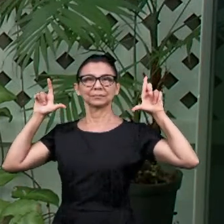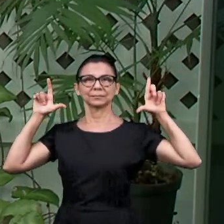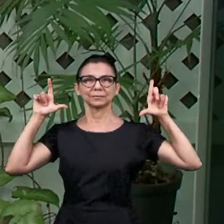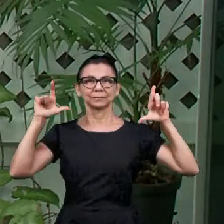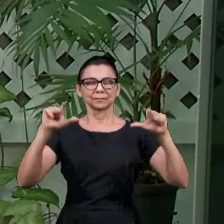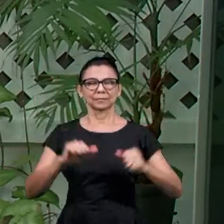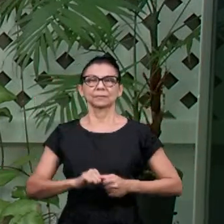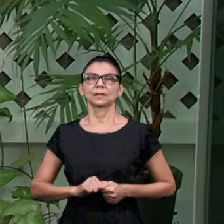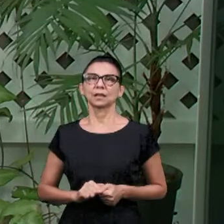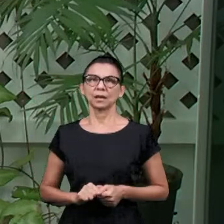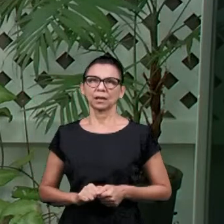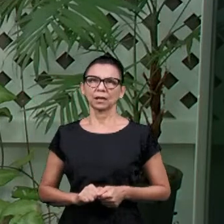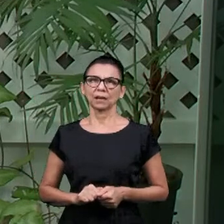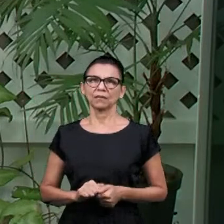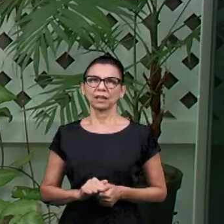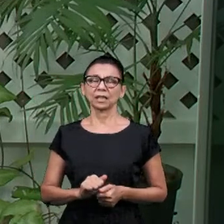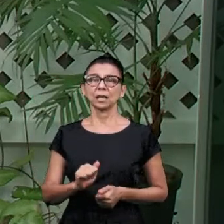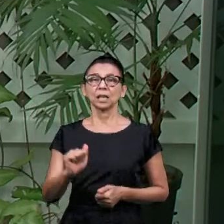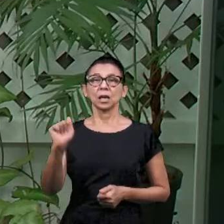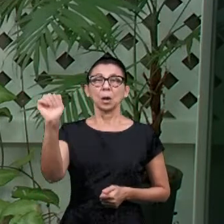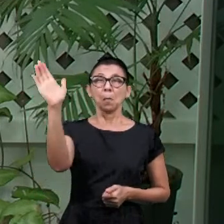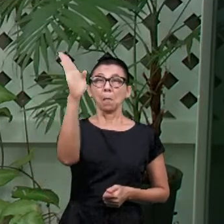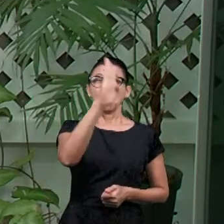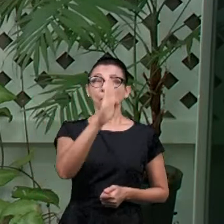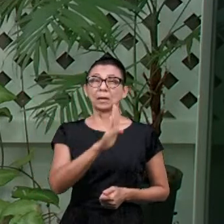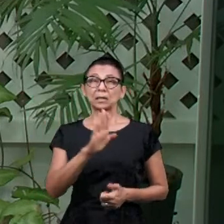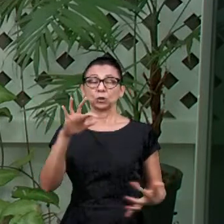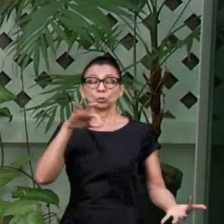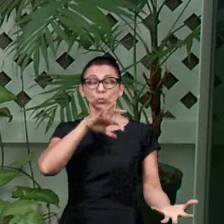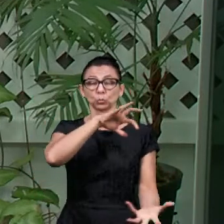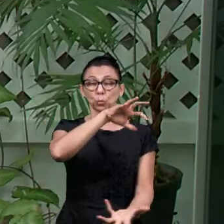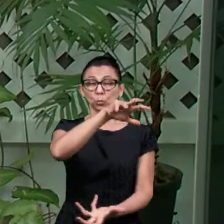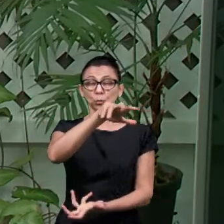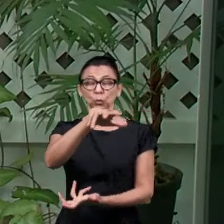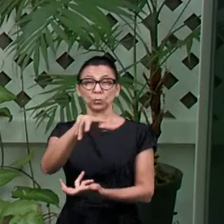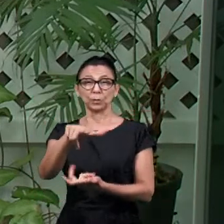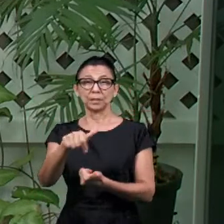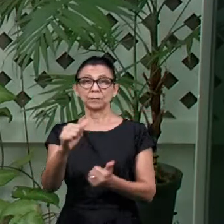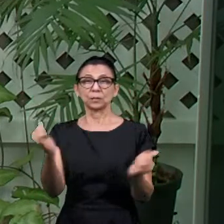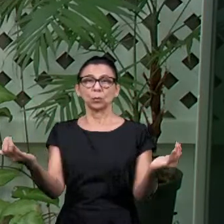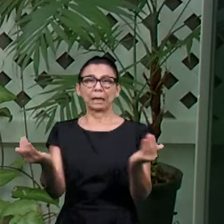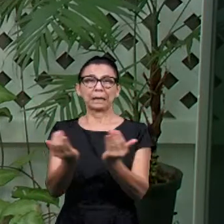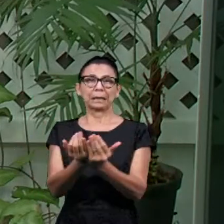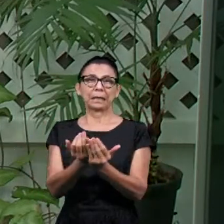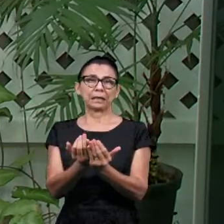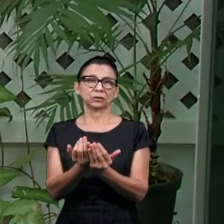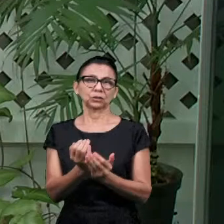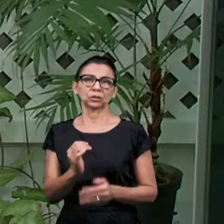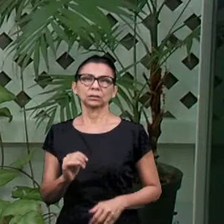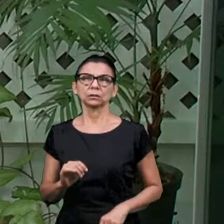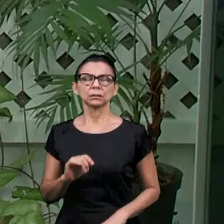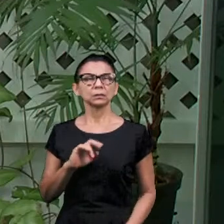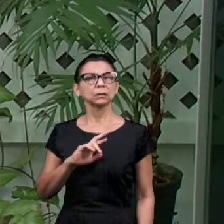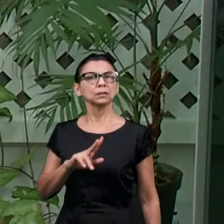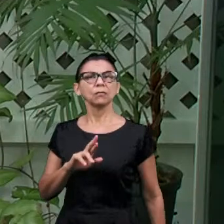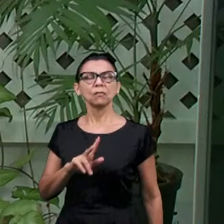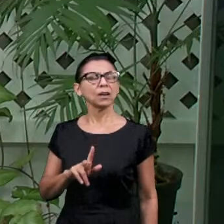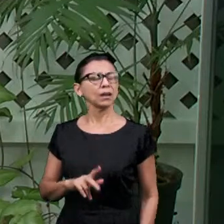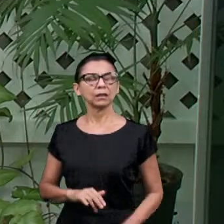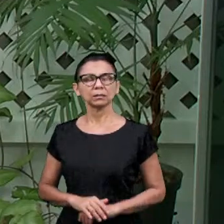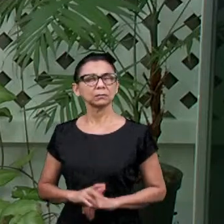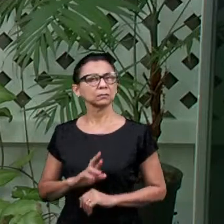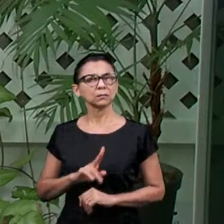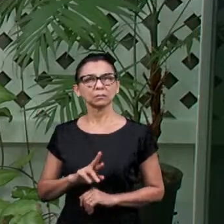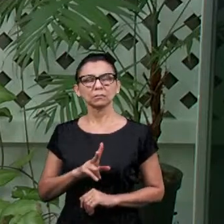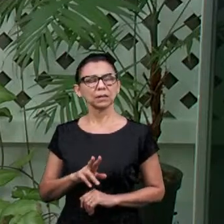Olha aqui, engano puro. América do Norte, Estados Unidos. Crente, não existe isso. Não existe